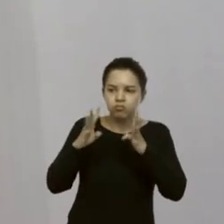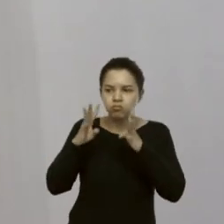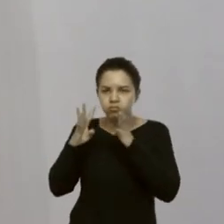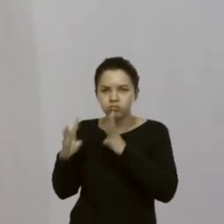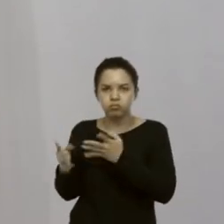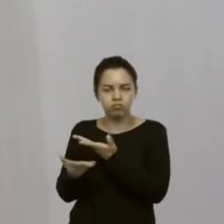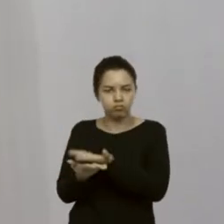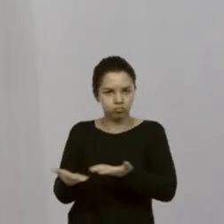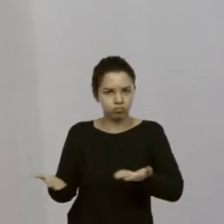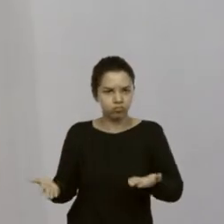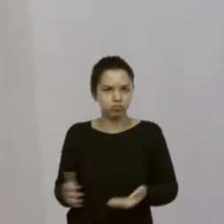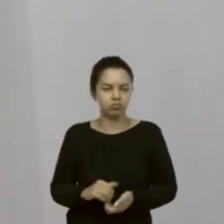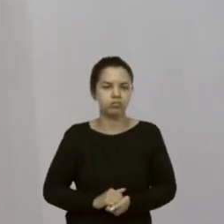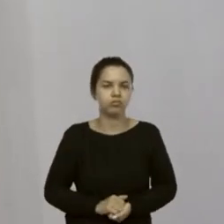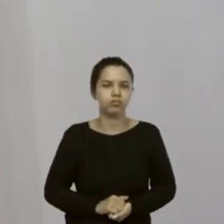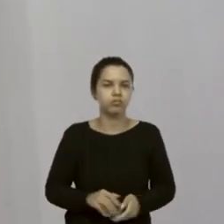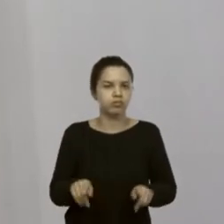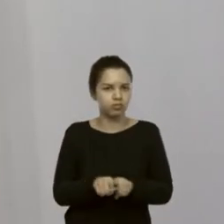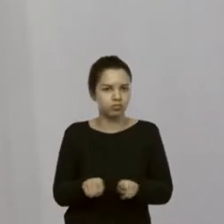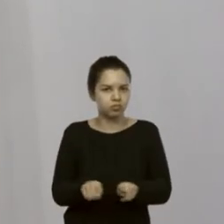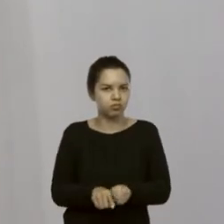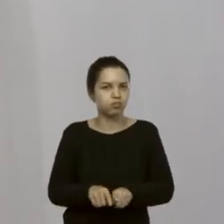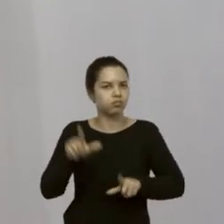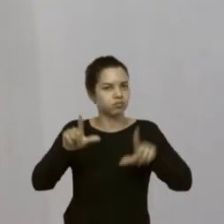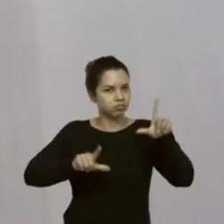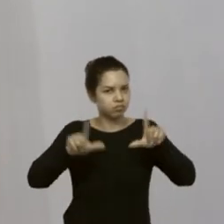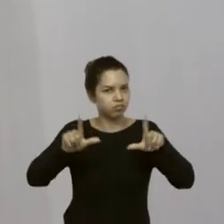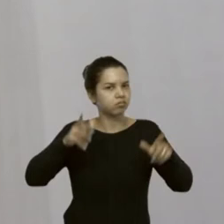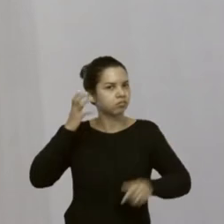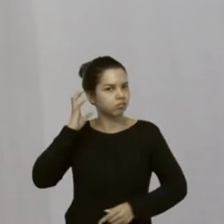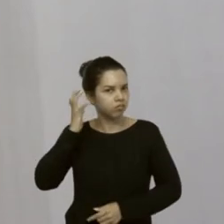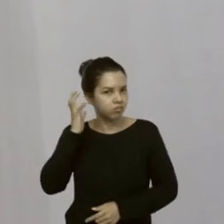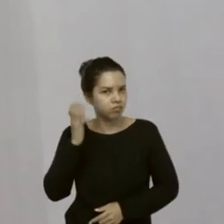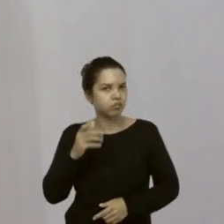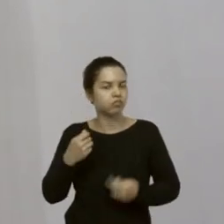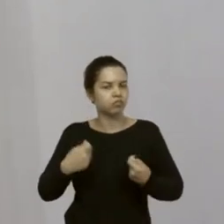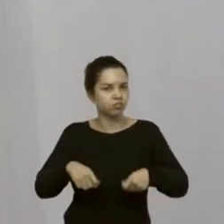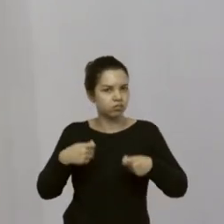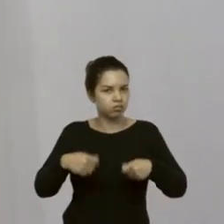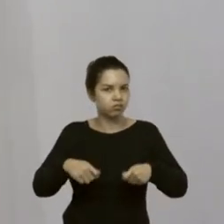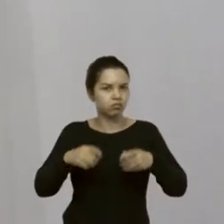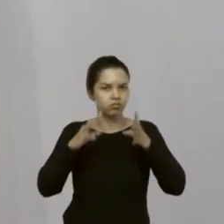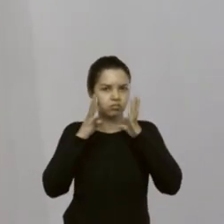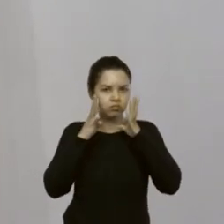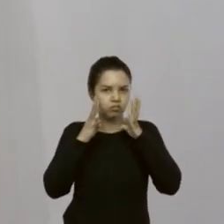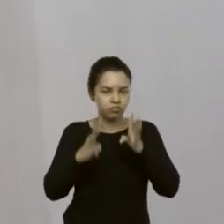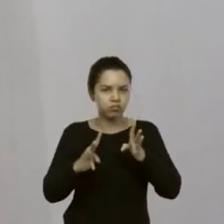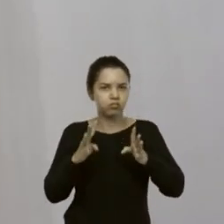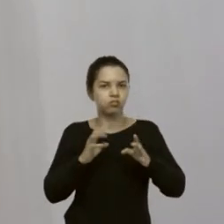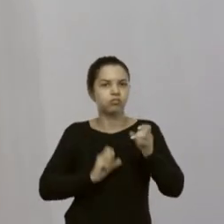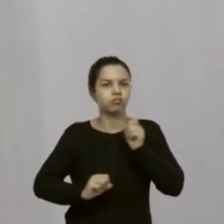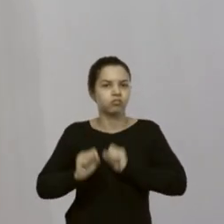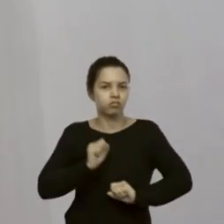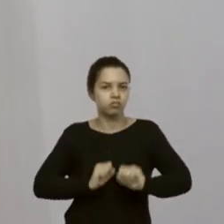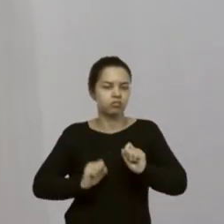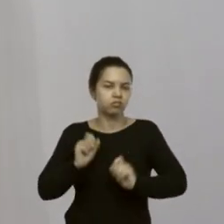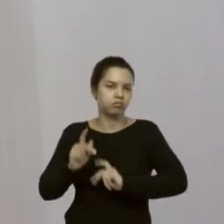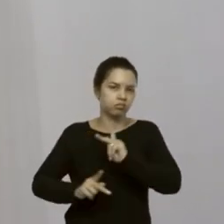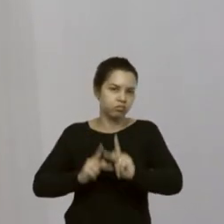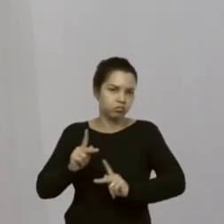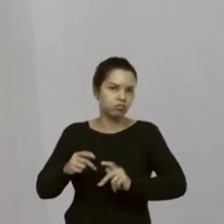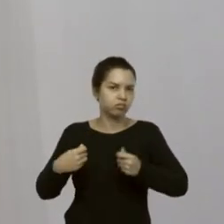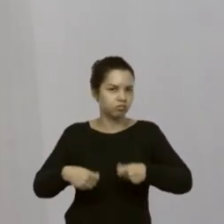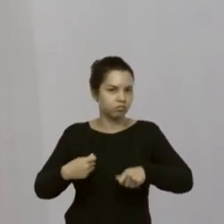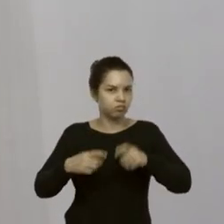Da mesma forma, o rádio e a televisão precisam estar atentos aos anseios populares, prestar atenção